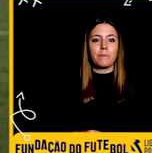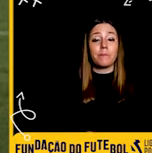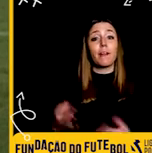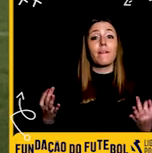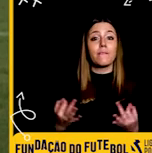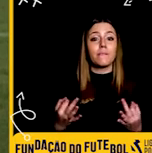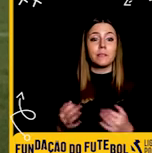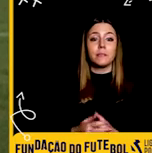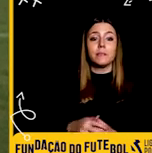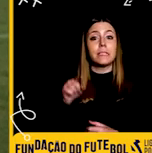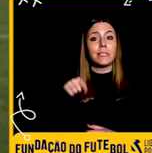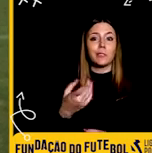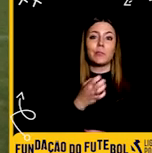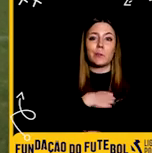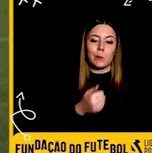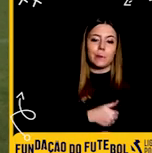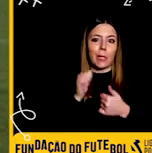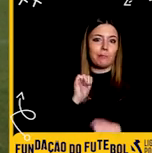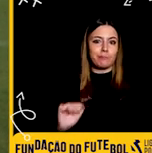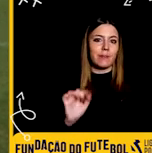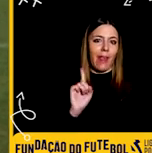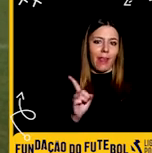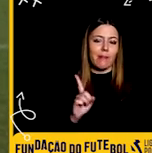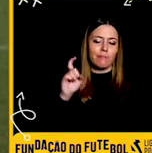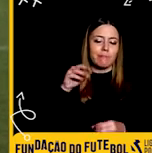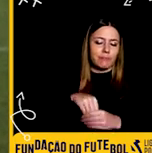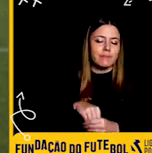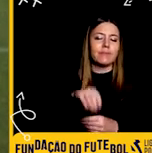tem. Gilberto, e de facto este é um clube da cidade?